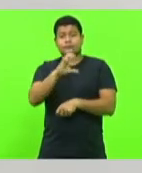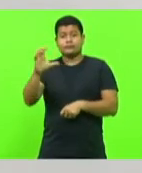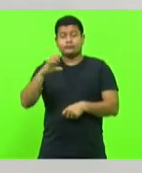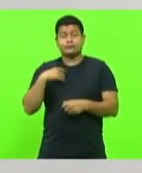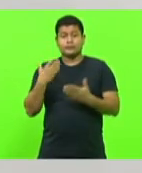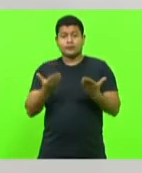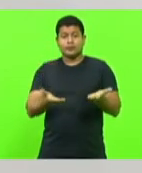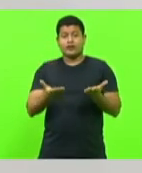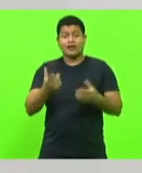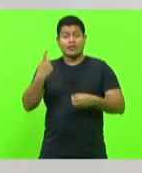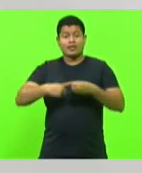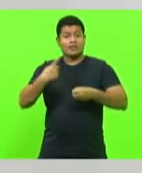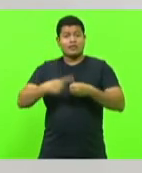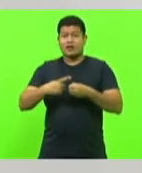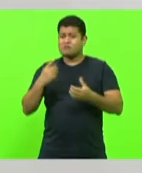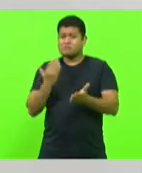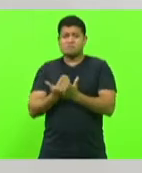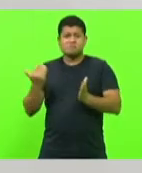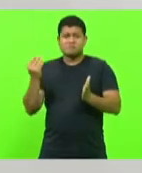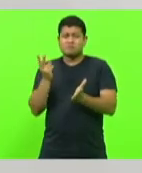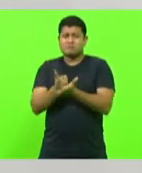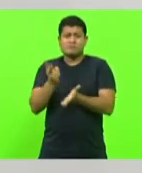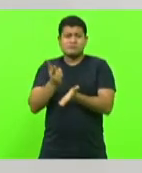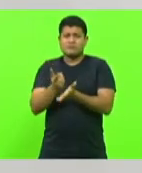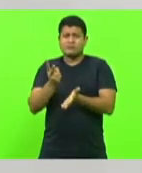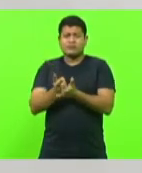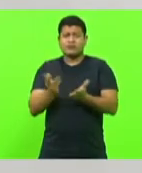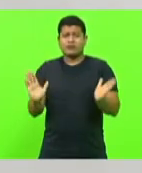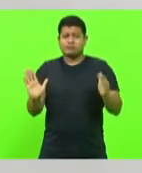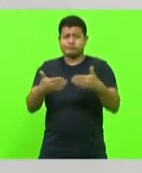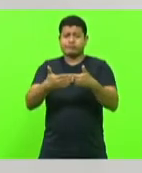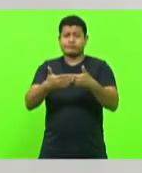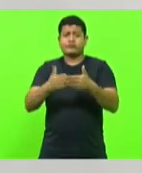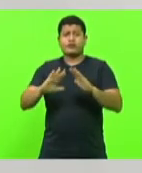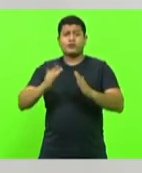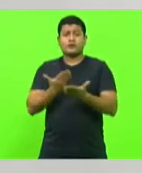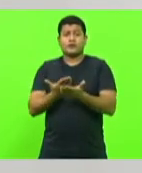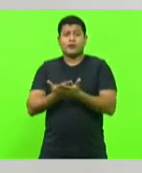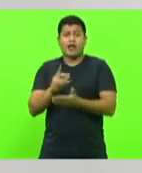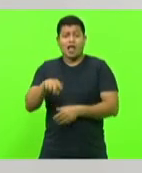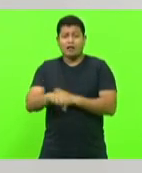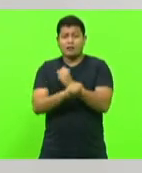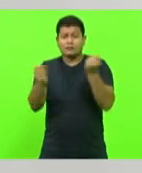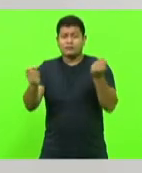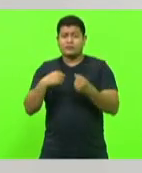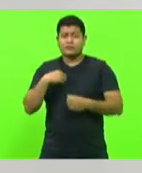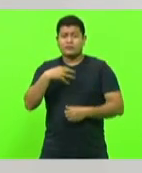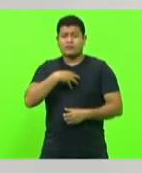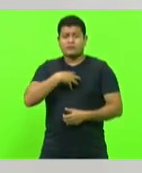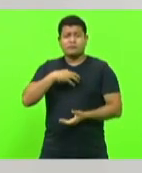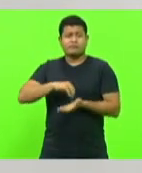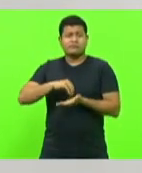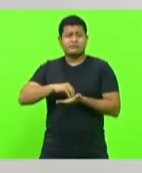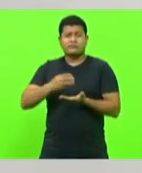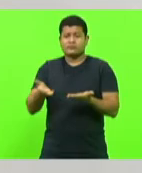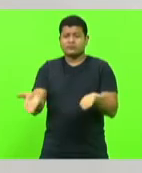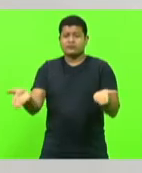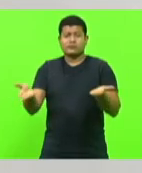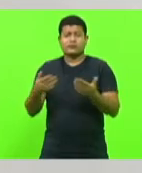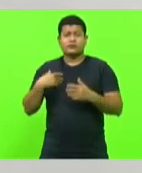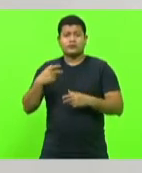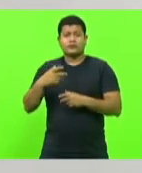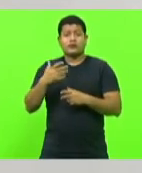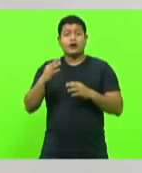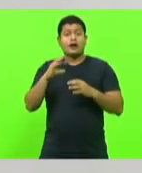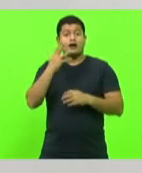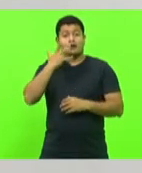tempo com escolas fechadas em Santa Catarina, é um absurdo. É uma insensibilidade com crianças, pais e o